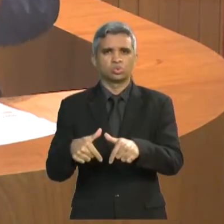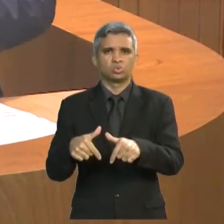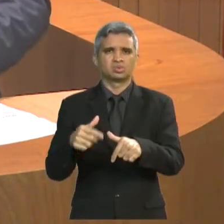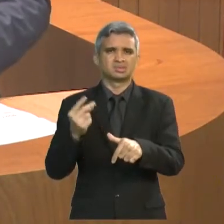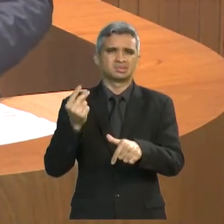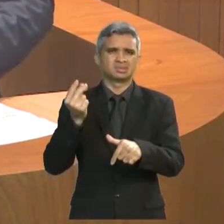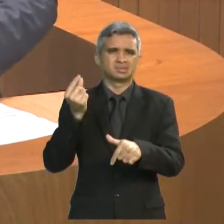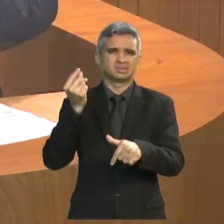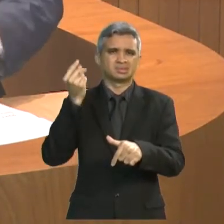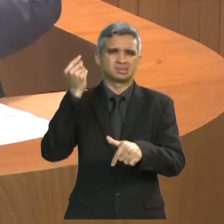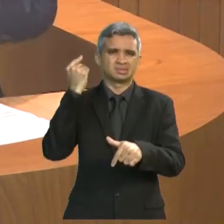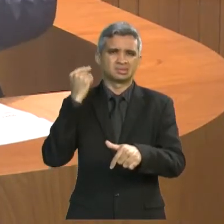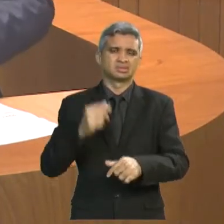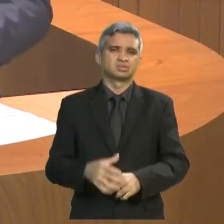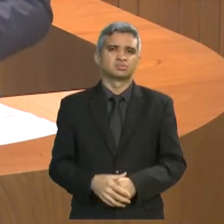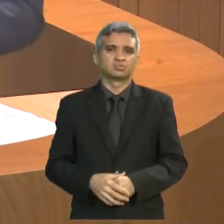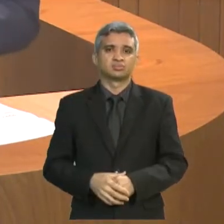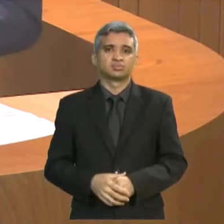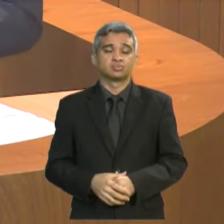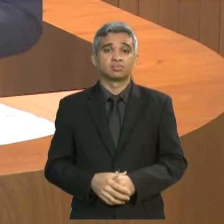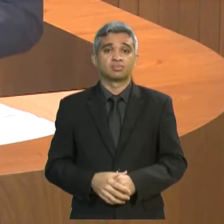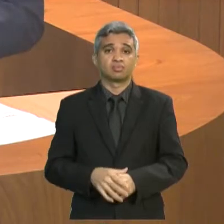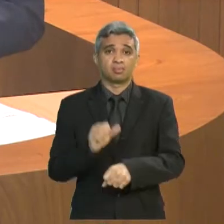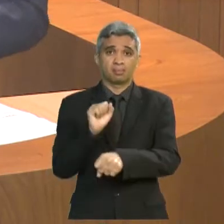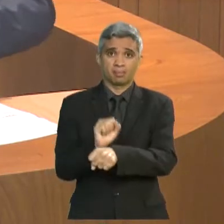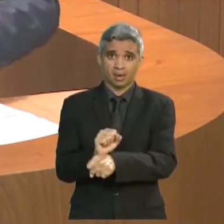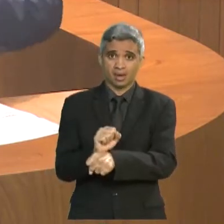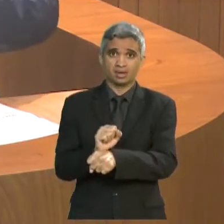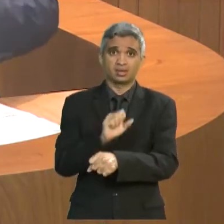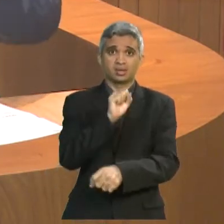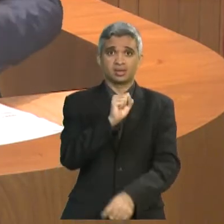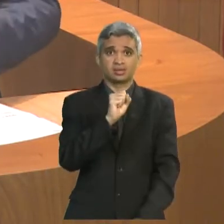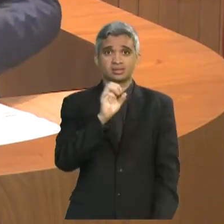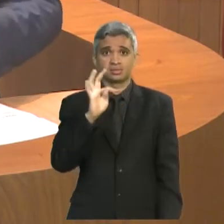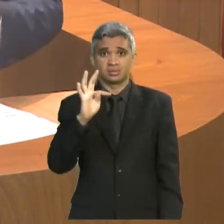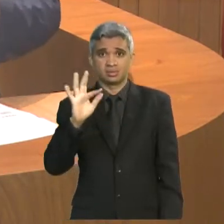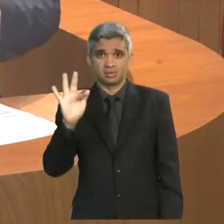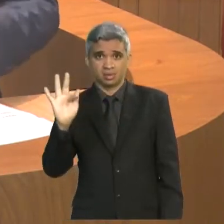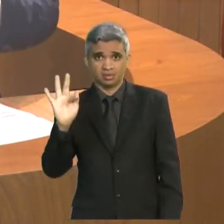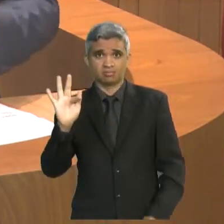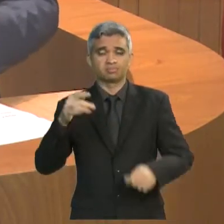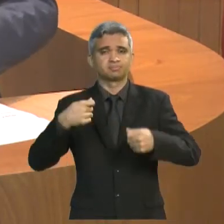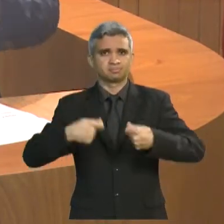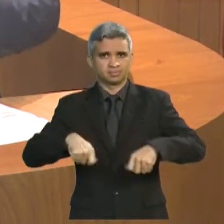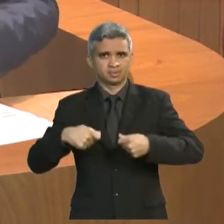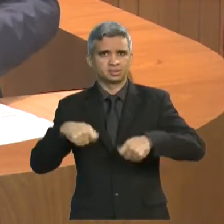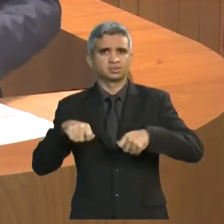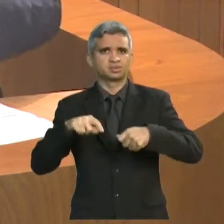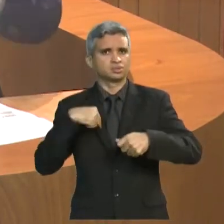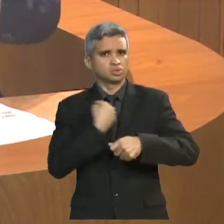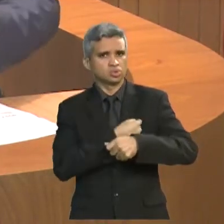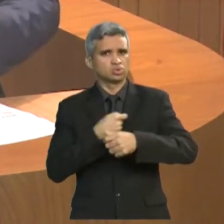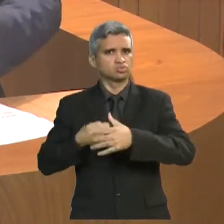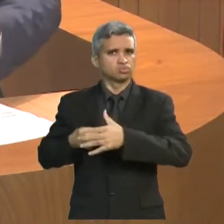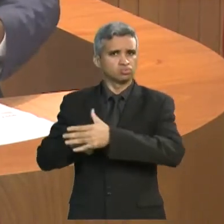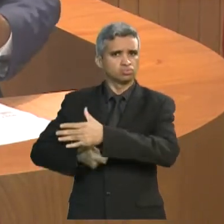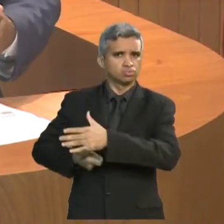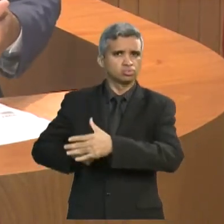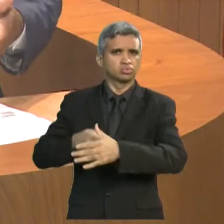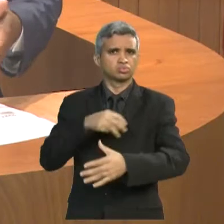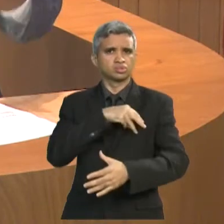e Vamos retomar muito Embora esteja parado no STF Mas precisamos retomar ebulição a ter Ministério Público